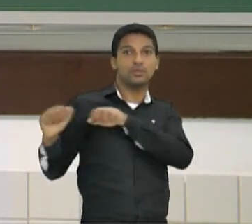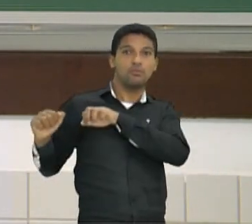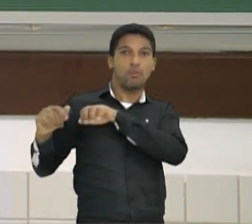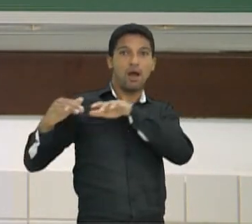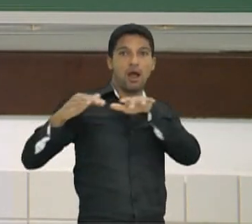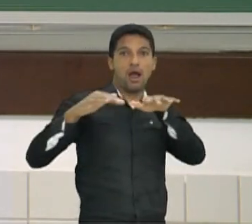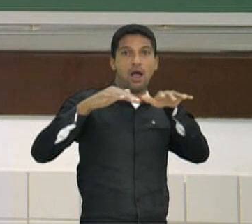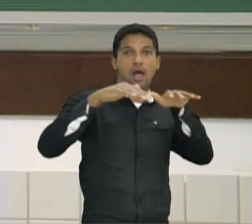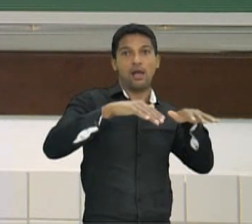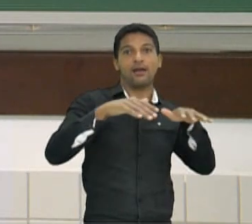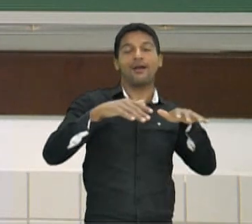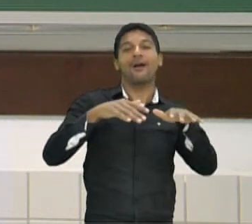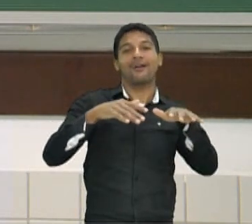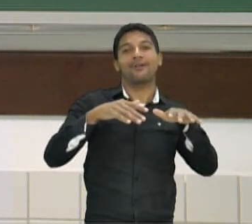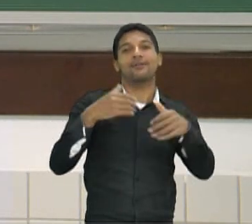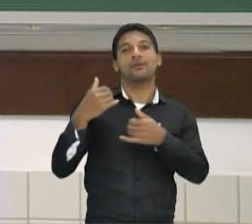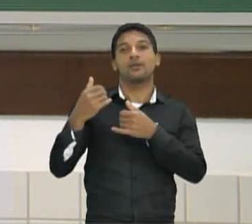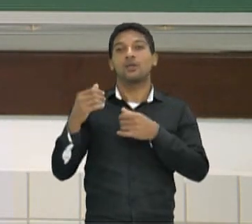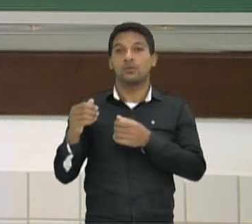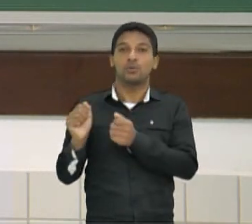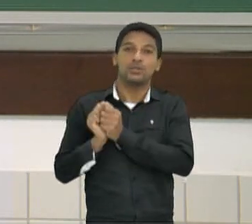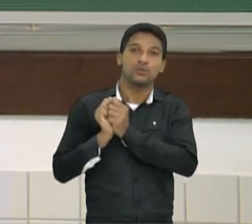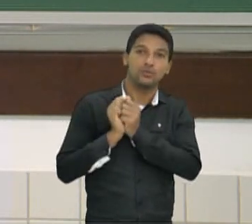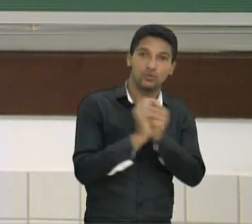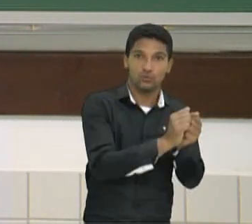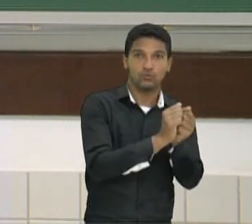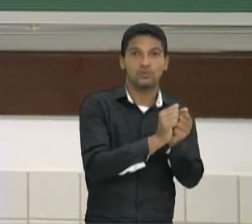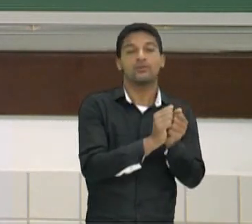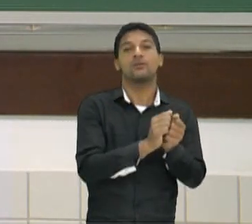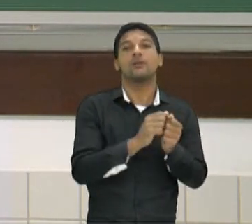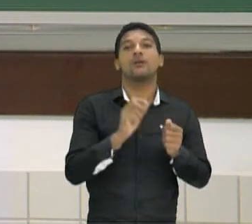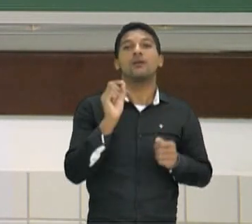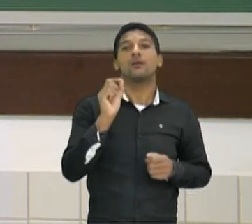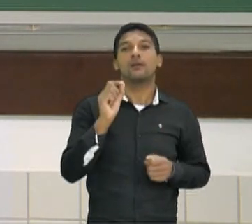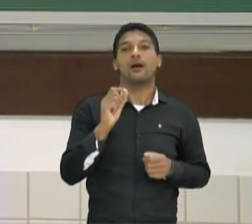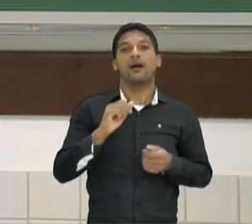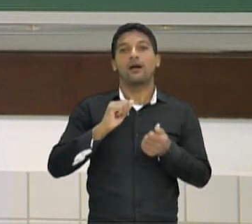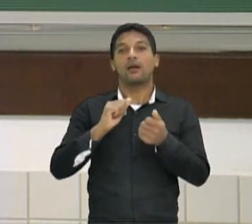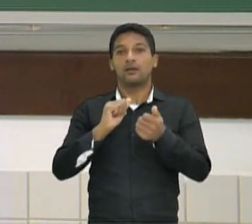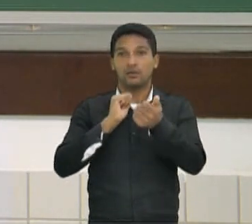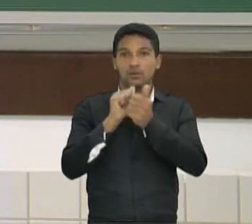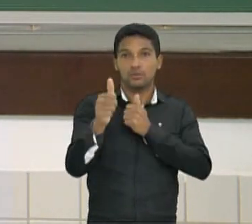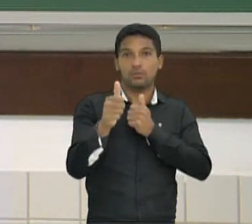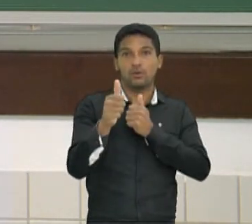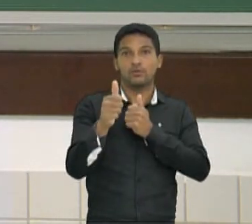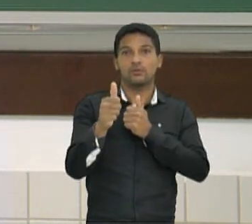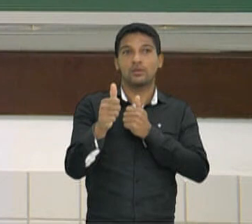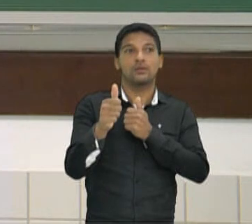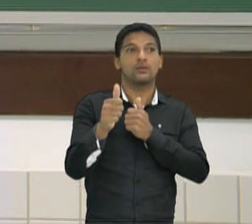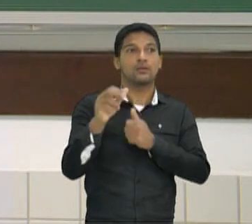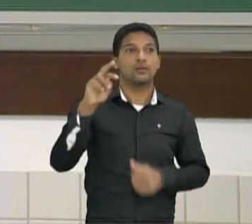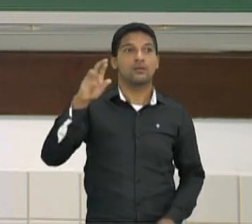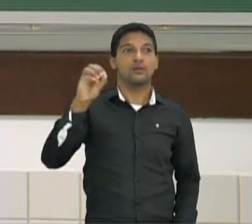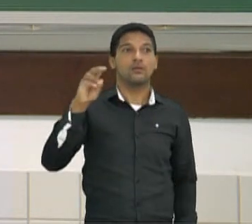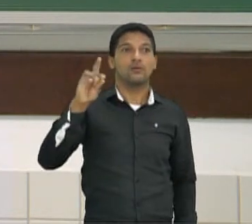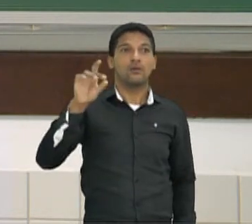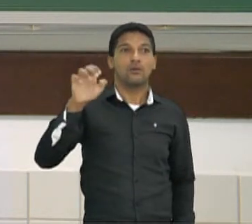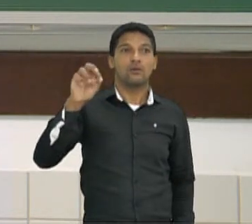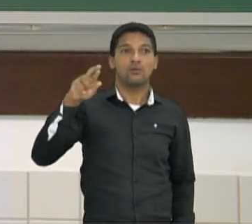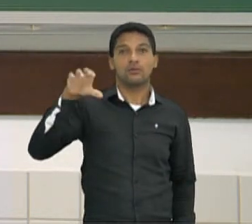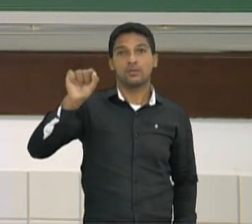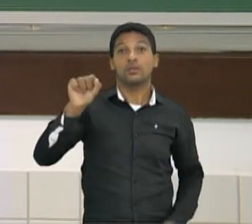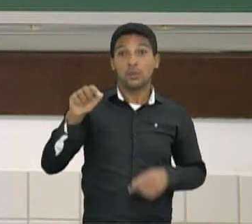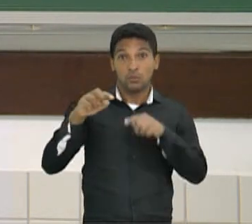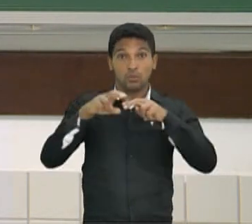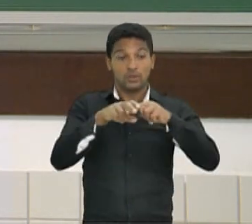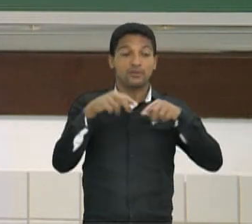Unidos, e acabaram levando junto com eles na bagagem o esporte rounders. E a partir desse esporte, então, cria-se uma nova modalidade que nós